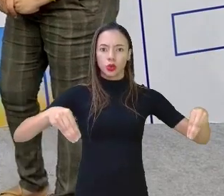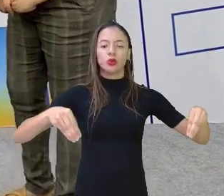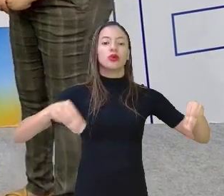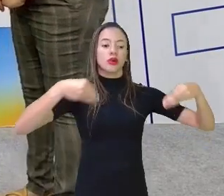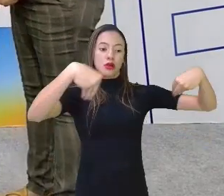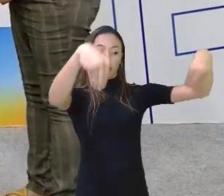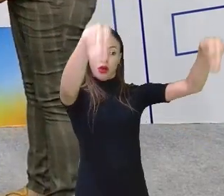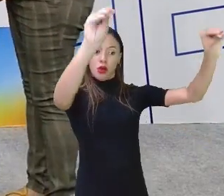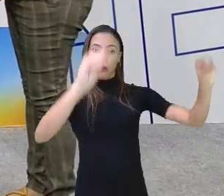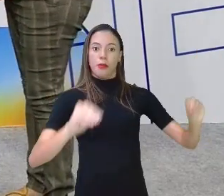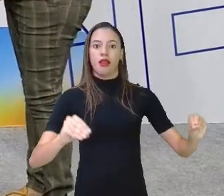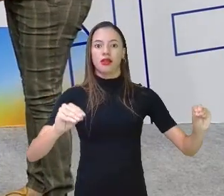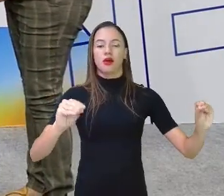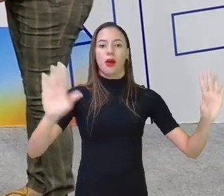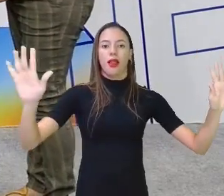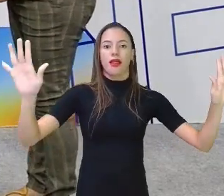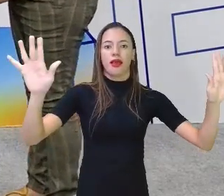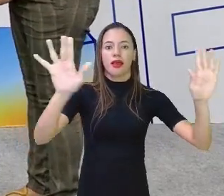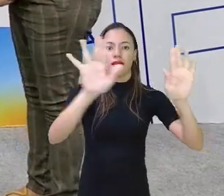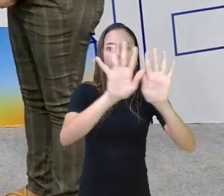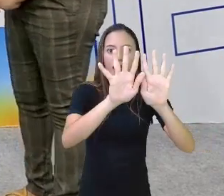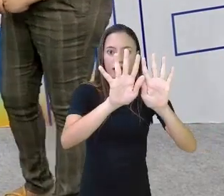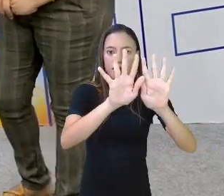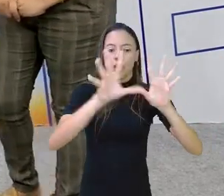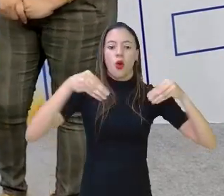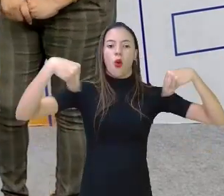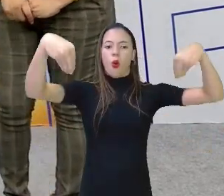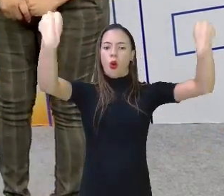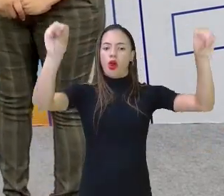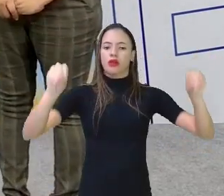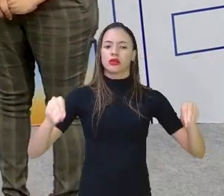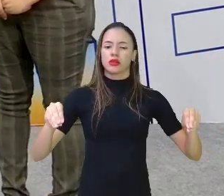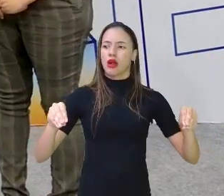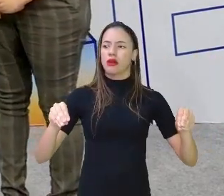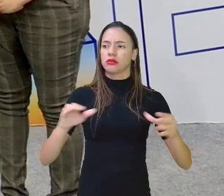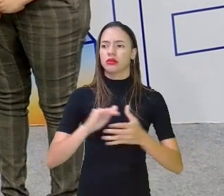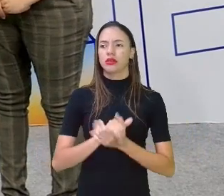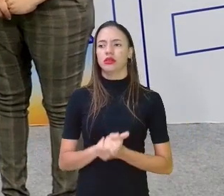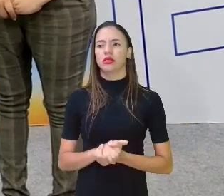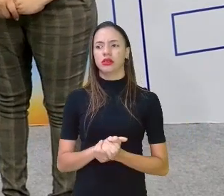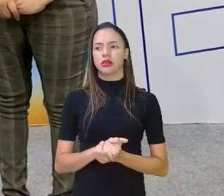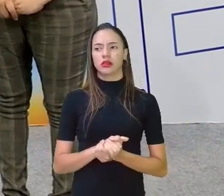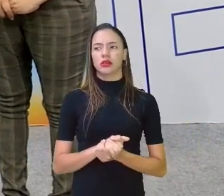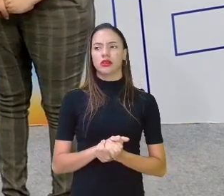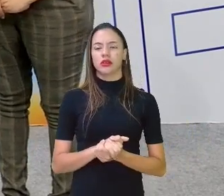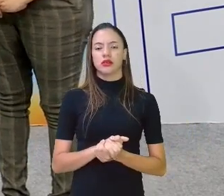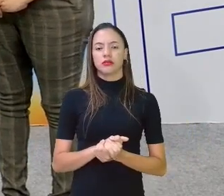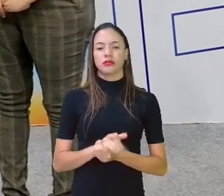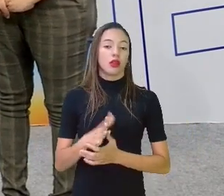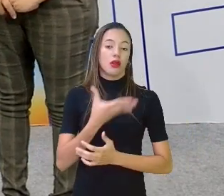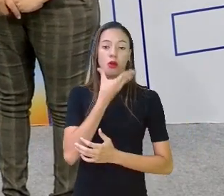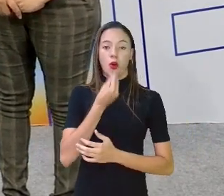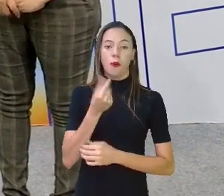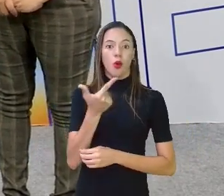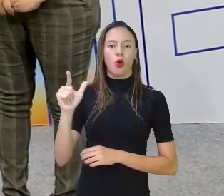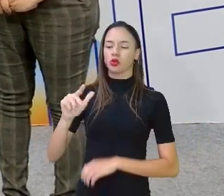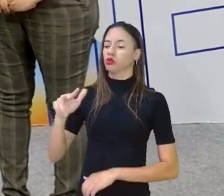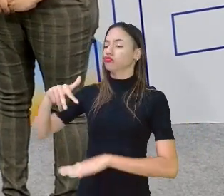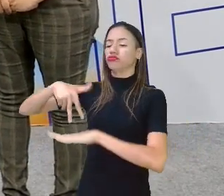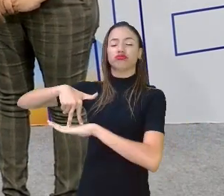com uma cortina. Ele não se moveu. E aí, todo mundo